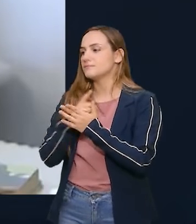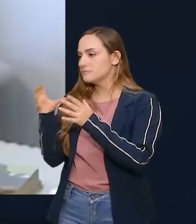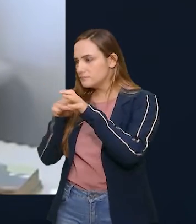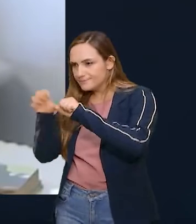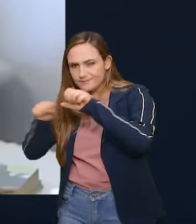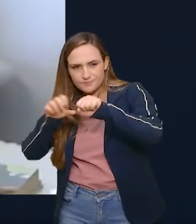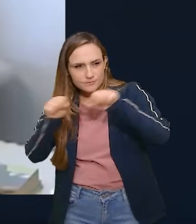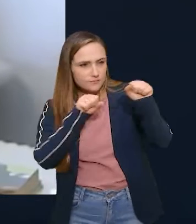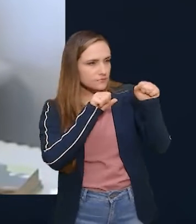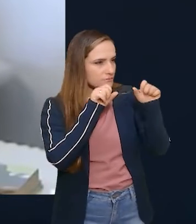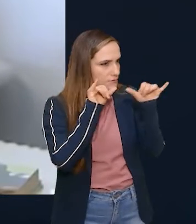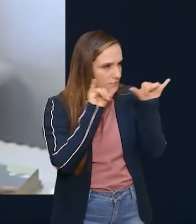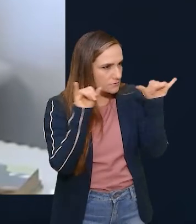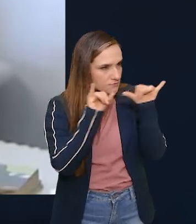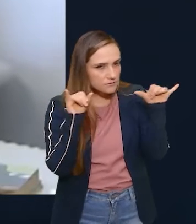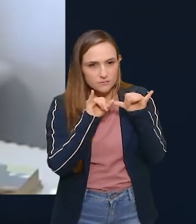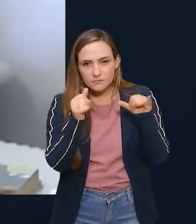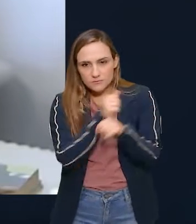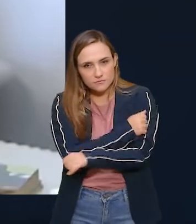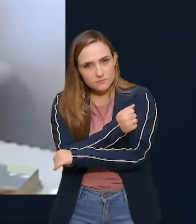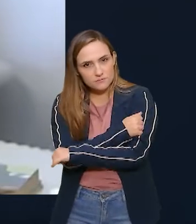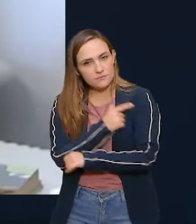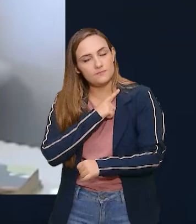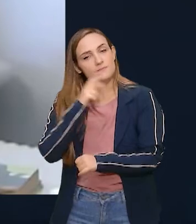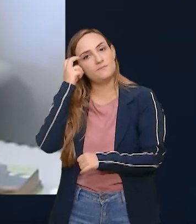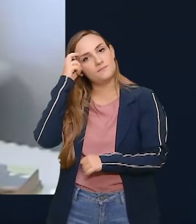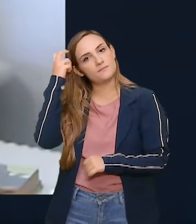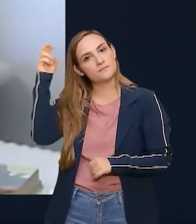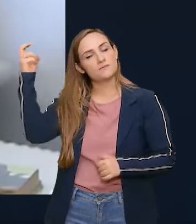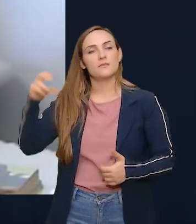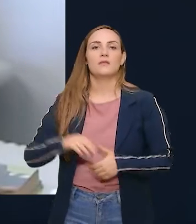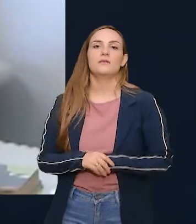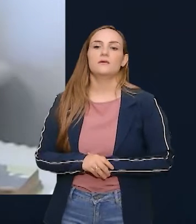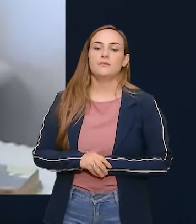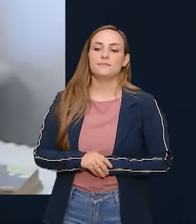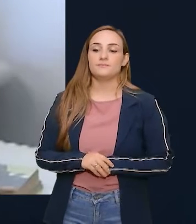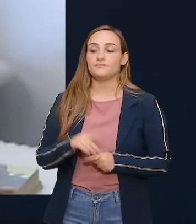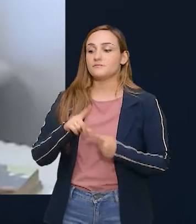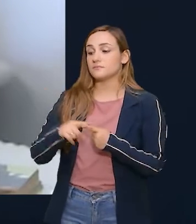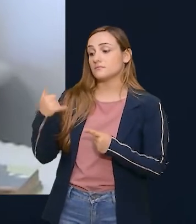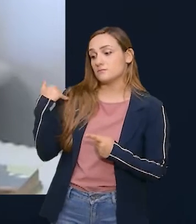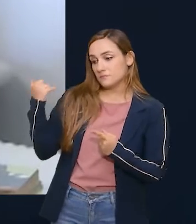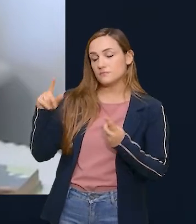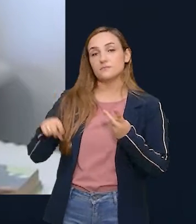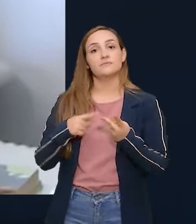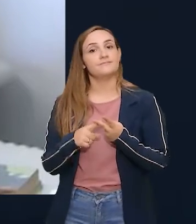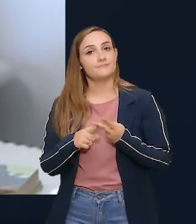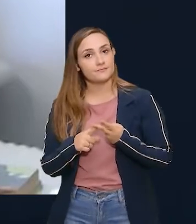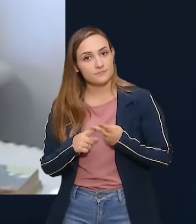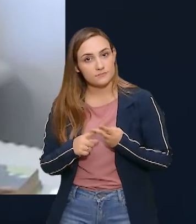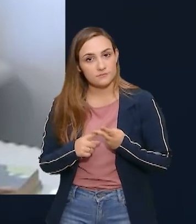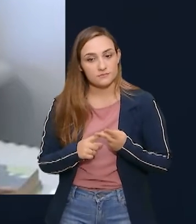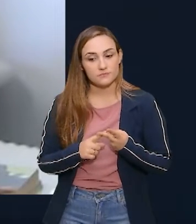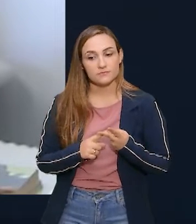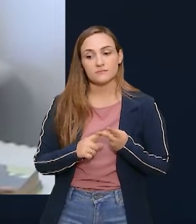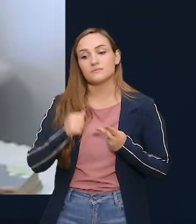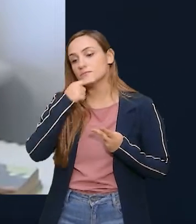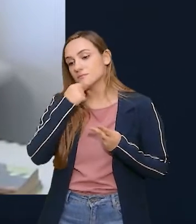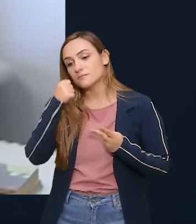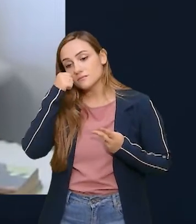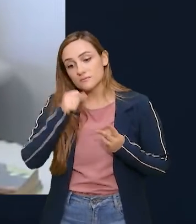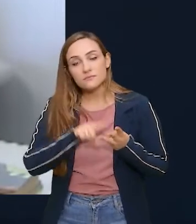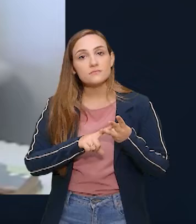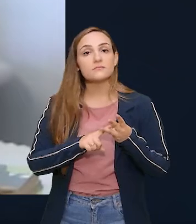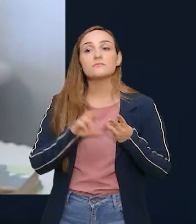uma diversidade muito grande de dados a respeito dos nossos alunos com altas habilidades de superdotação. Nós podemos ter dados sobre idade, sobre